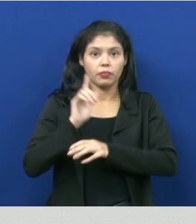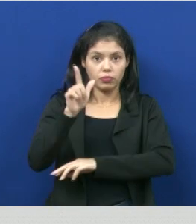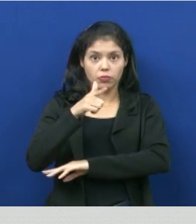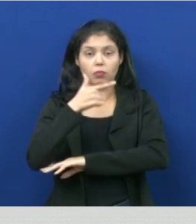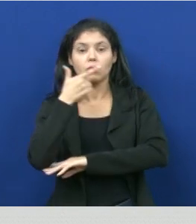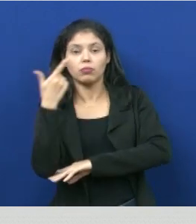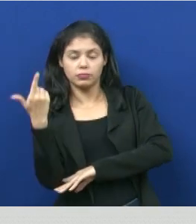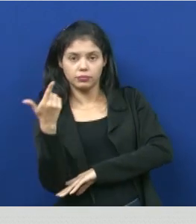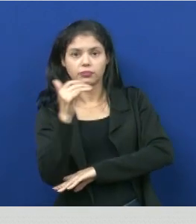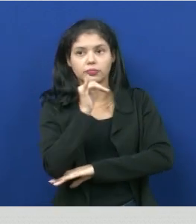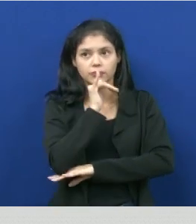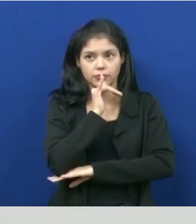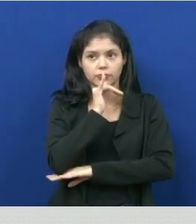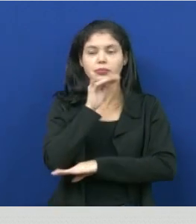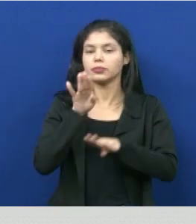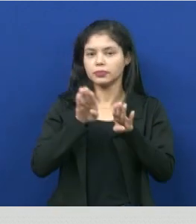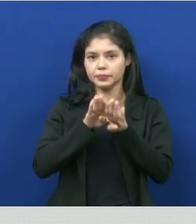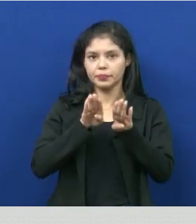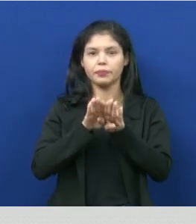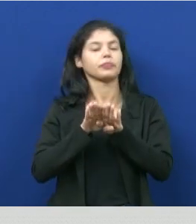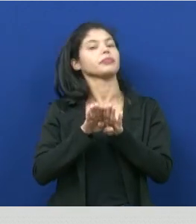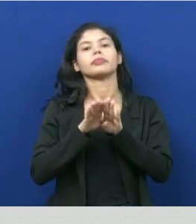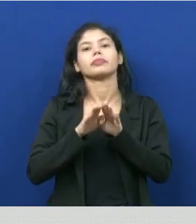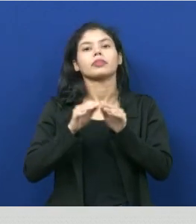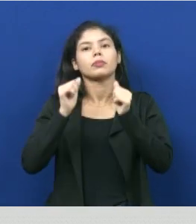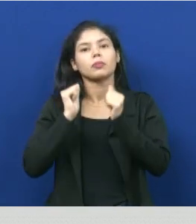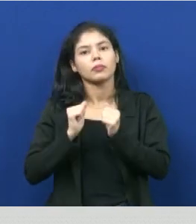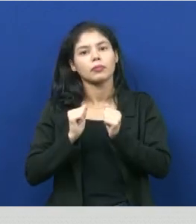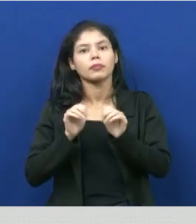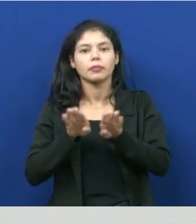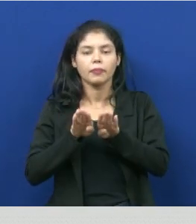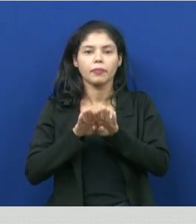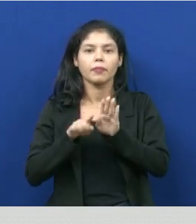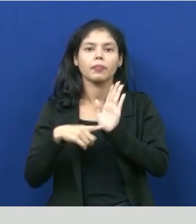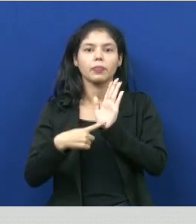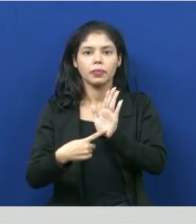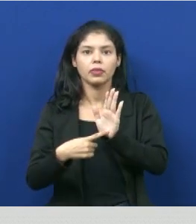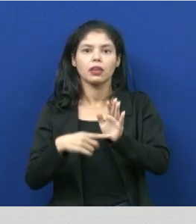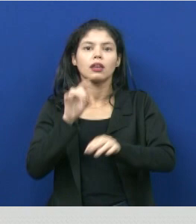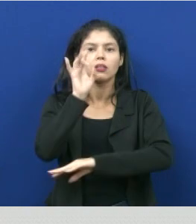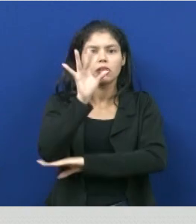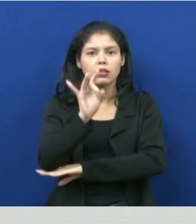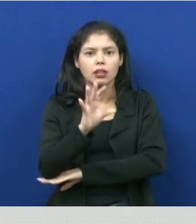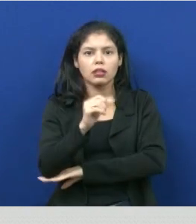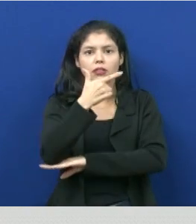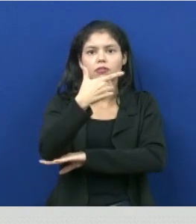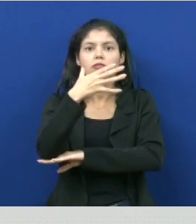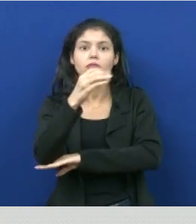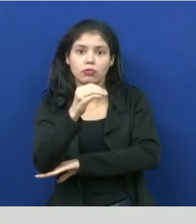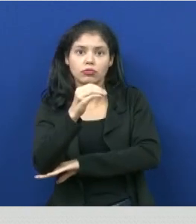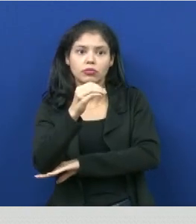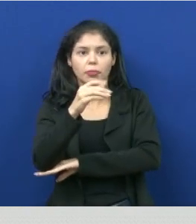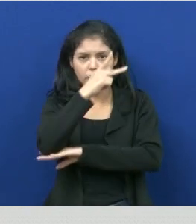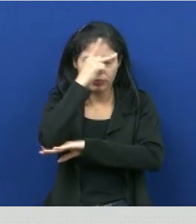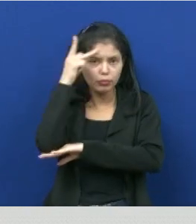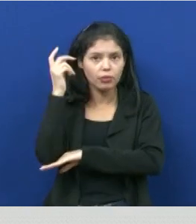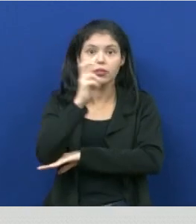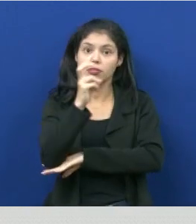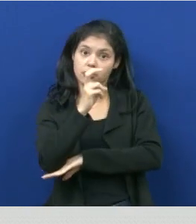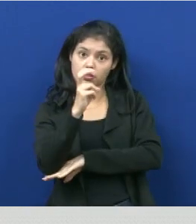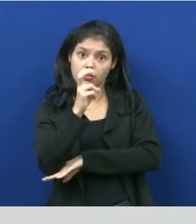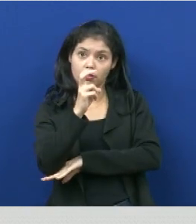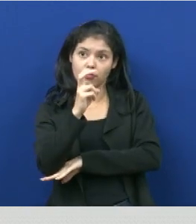Outras situações nós temos também, para podermos nos apropriar da comparação. De cada 20 habitantes, 5